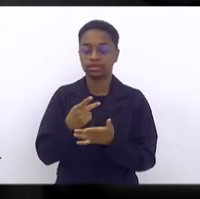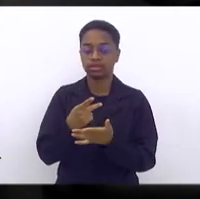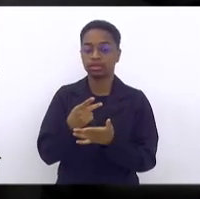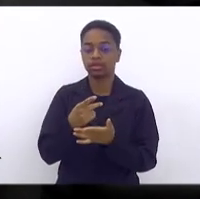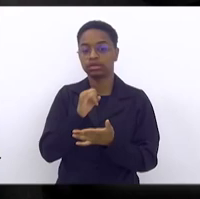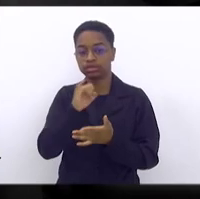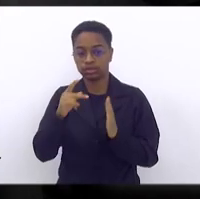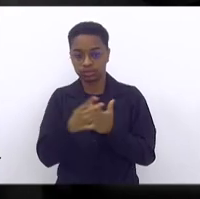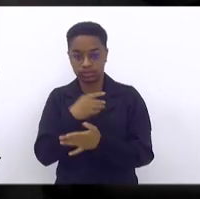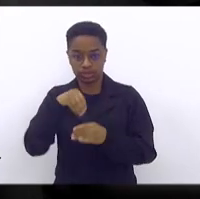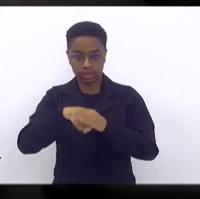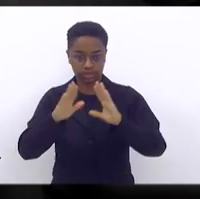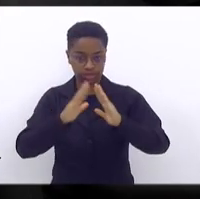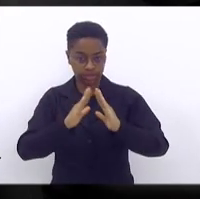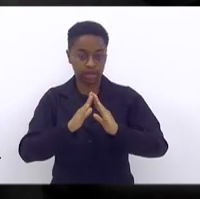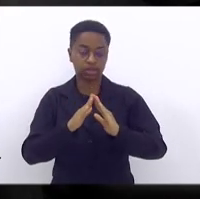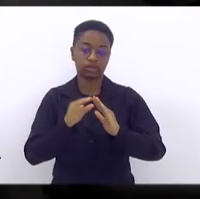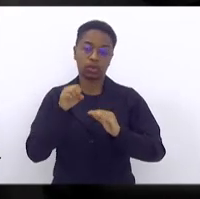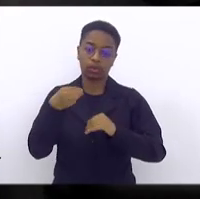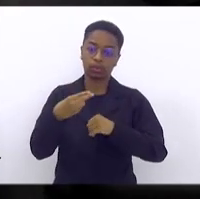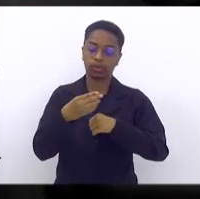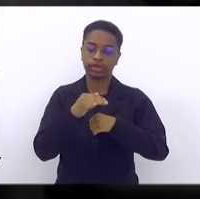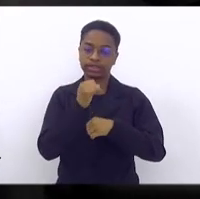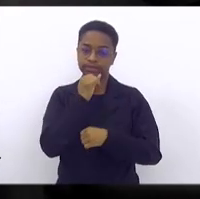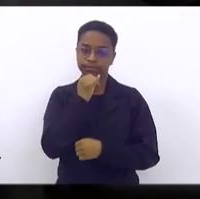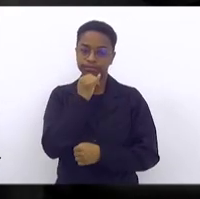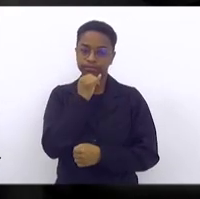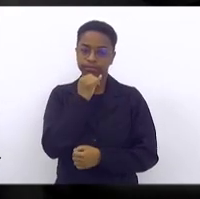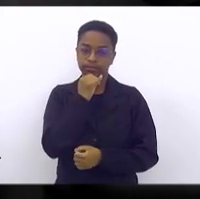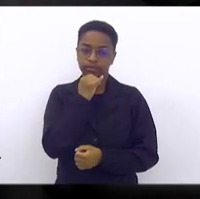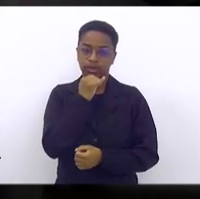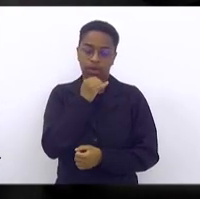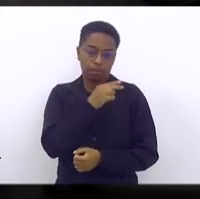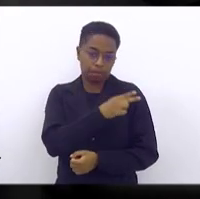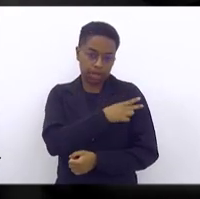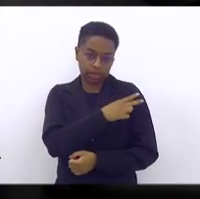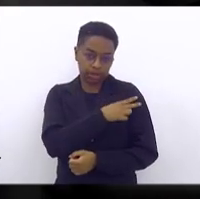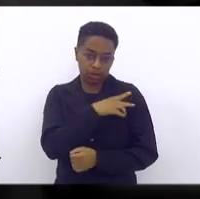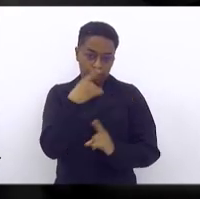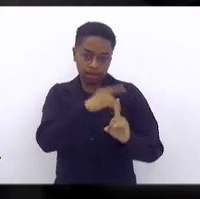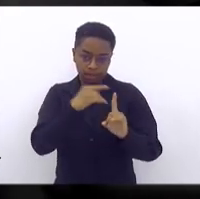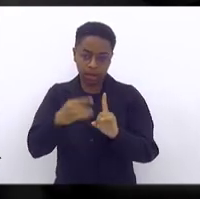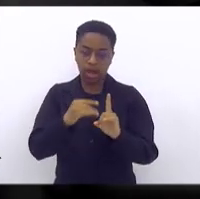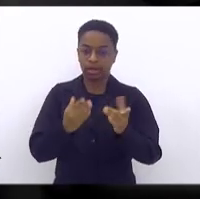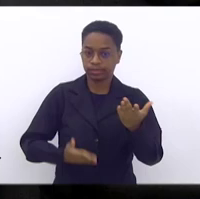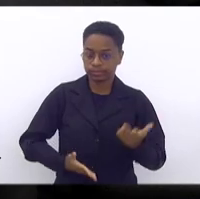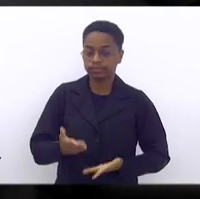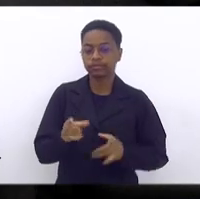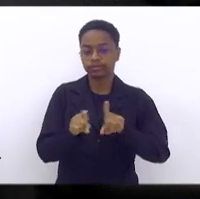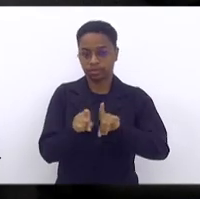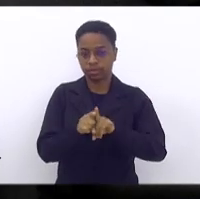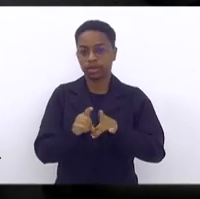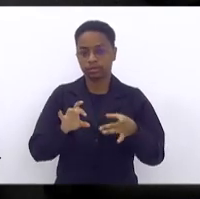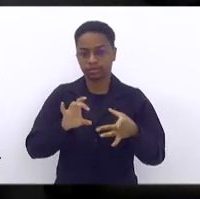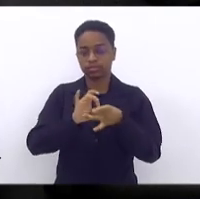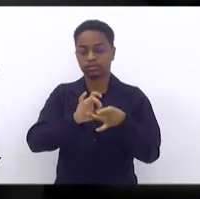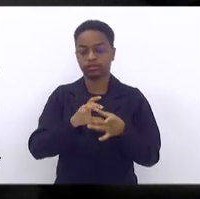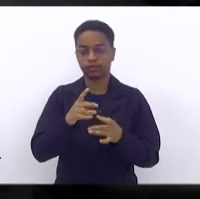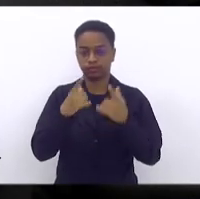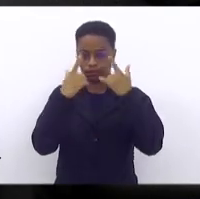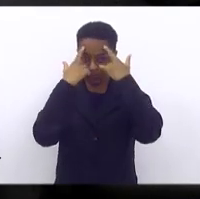afeto, ambiente doméstico, então a gente vê também casos, por exemplo, de um patrão, uma patroa que bate na empregada, também é violência doméstica, a mulher